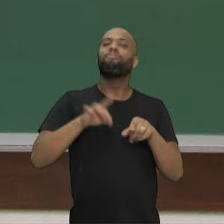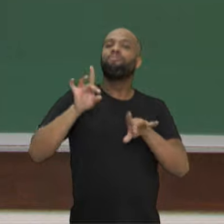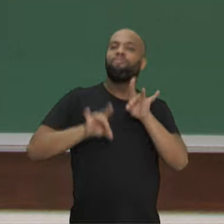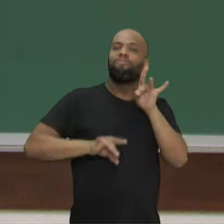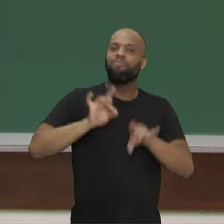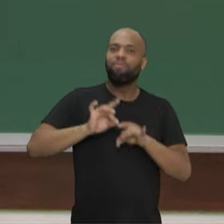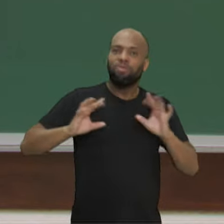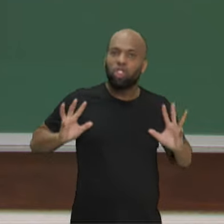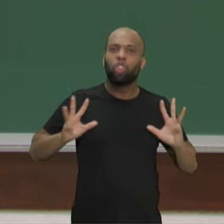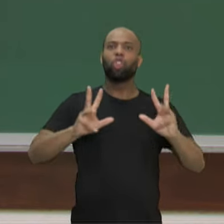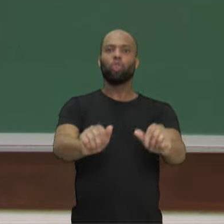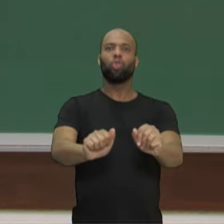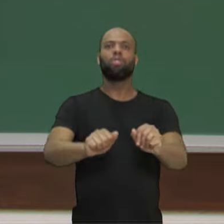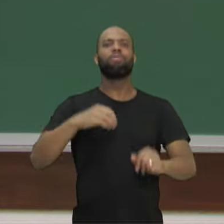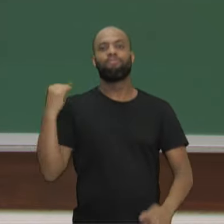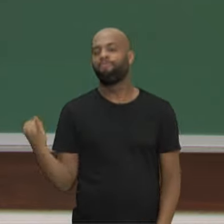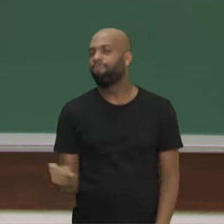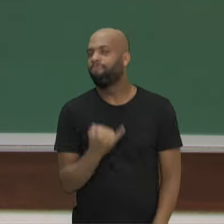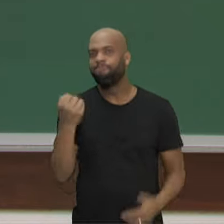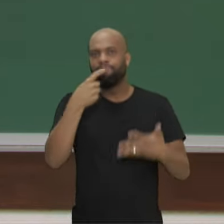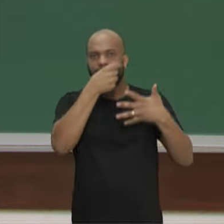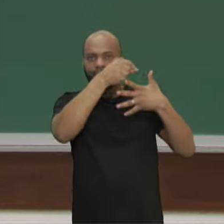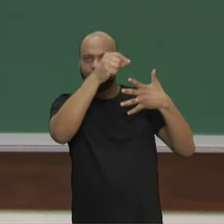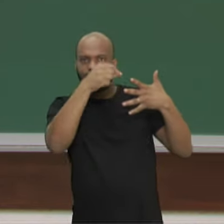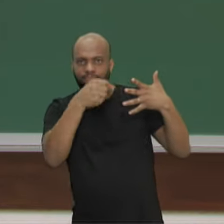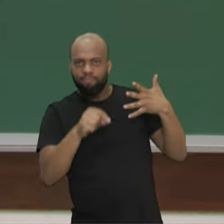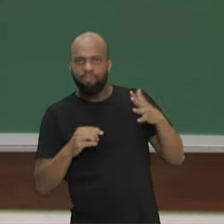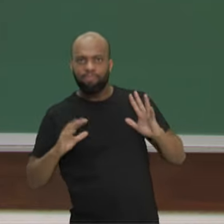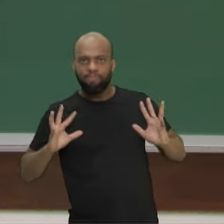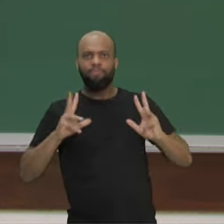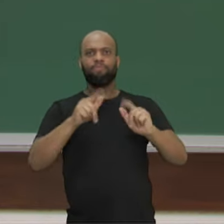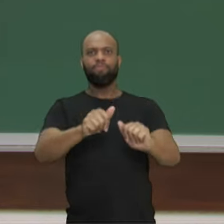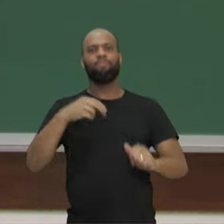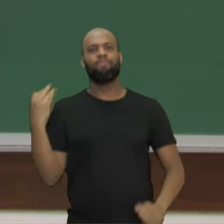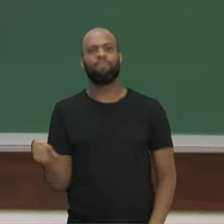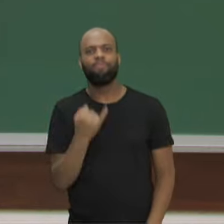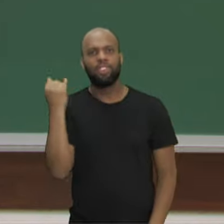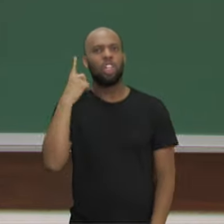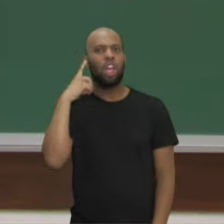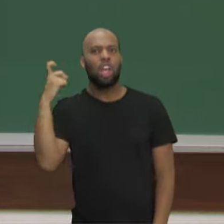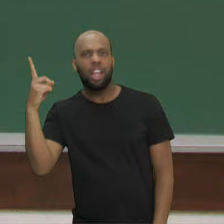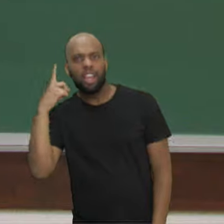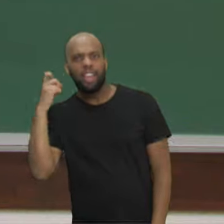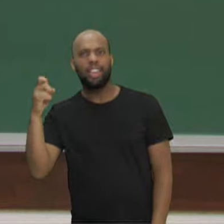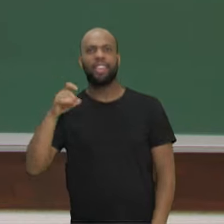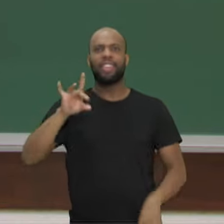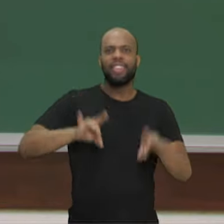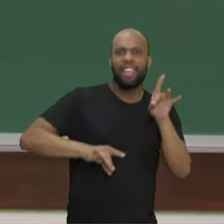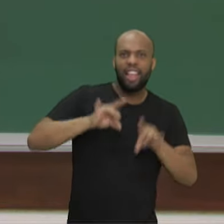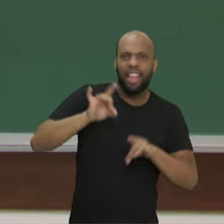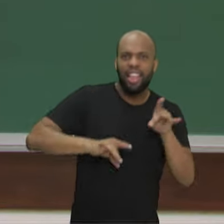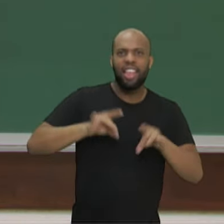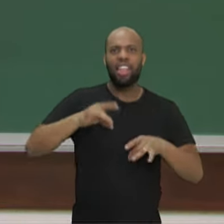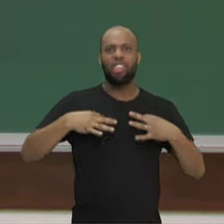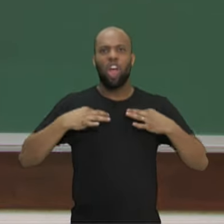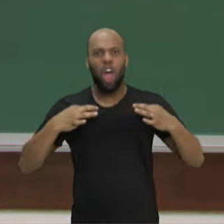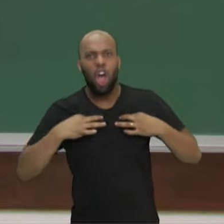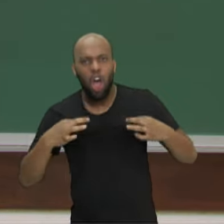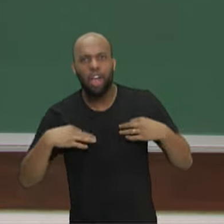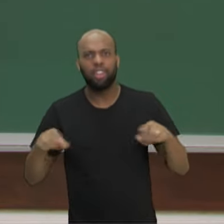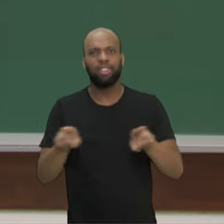todos os elementos são importantes, todas as linguagens, tonoplastia, teatro, né? O teatro